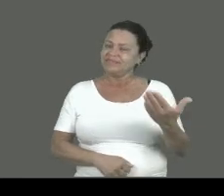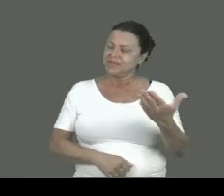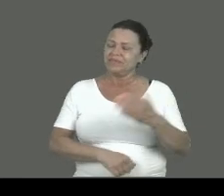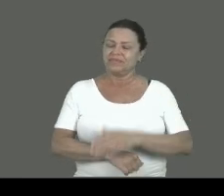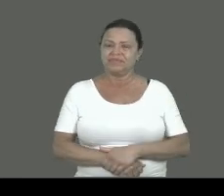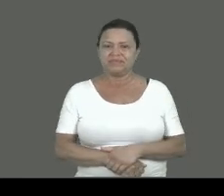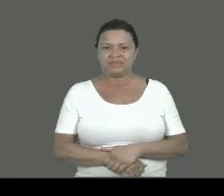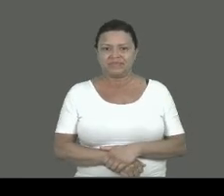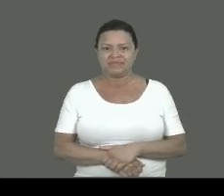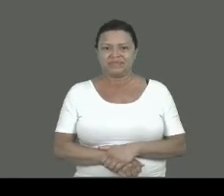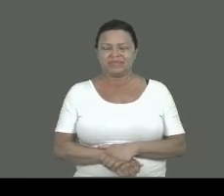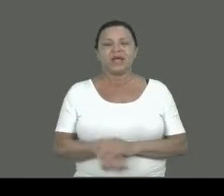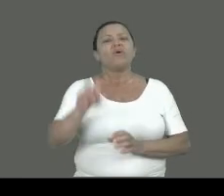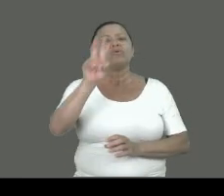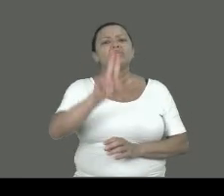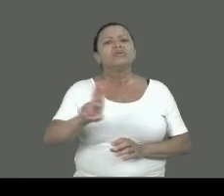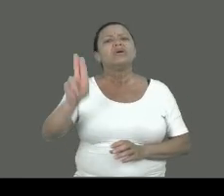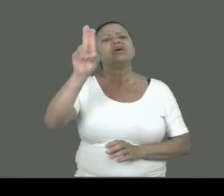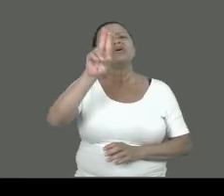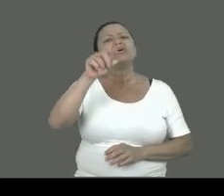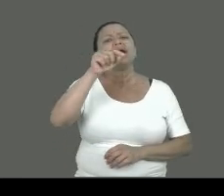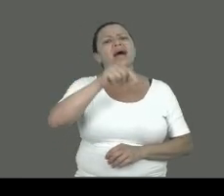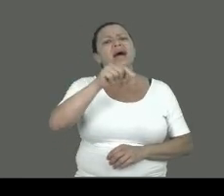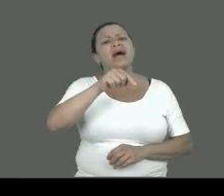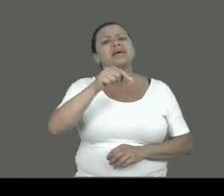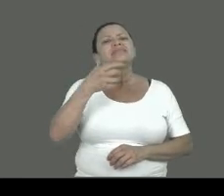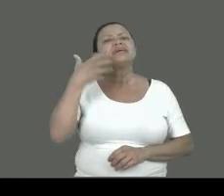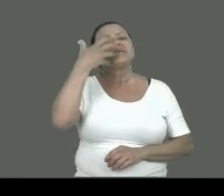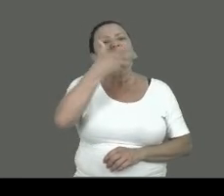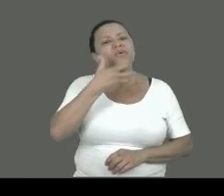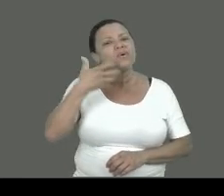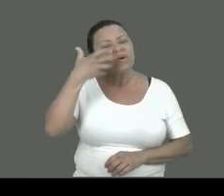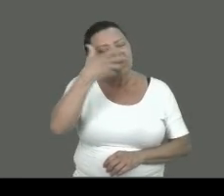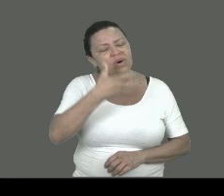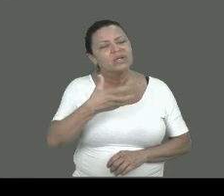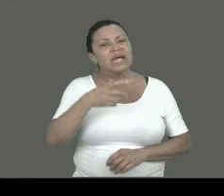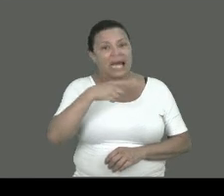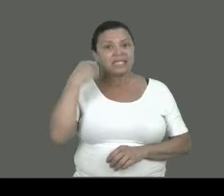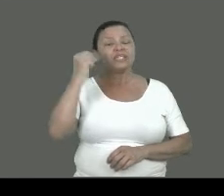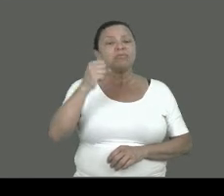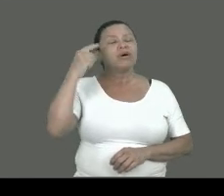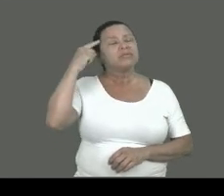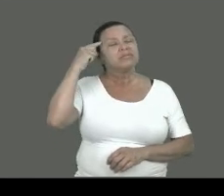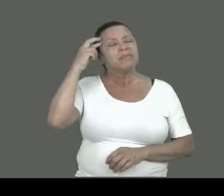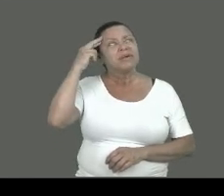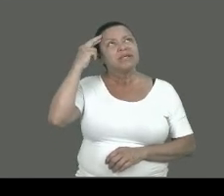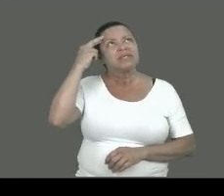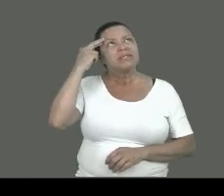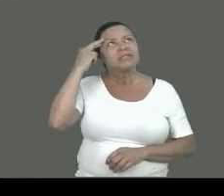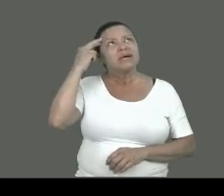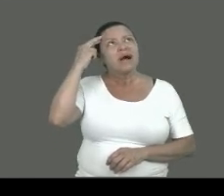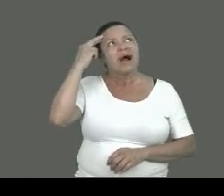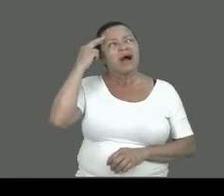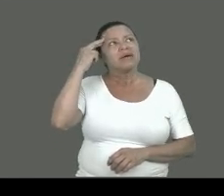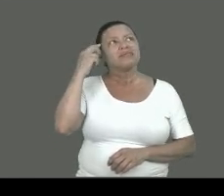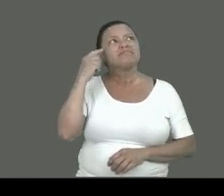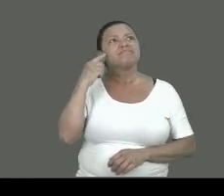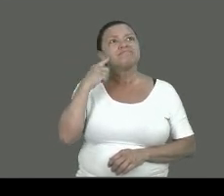amigos, utilizando essa singela música, a gente pode refletir sobre tantas